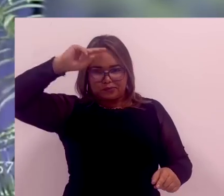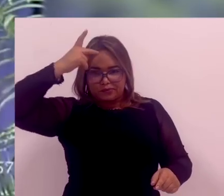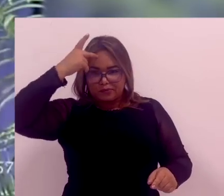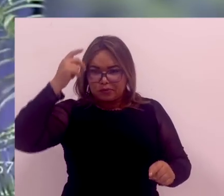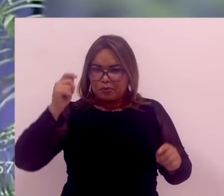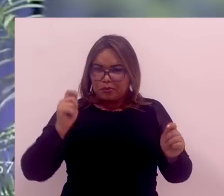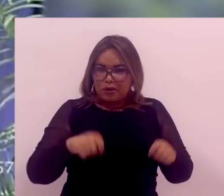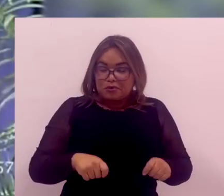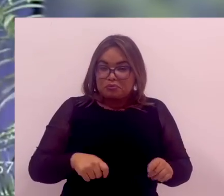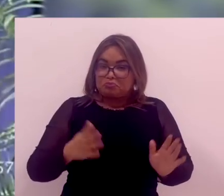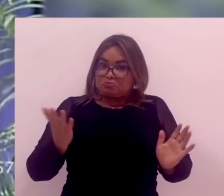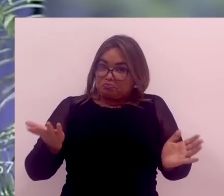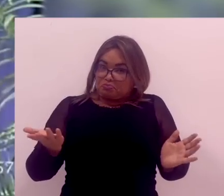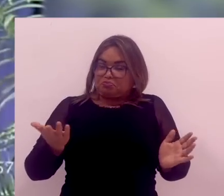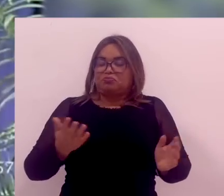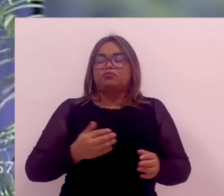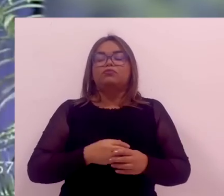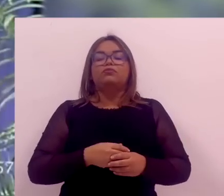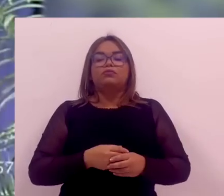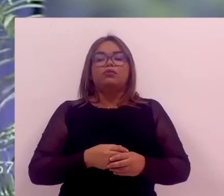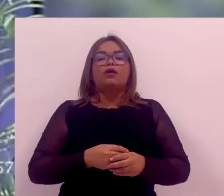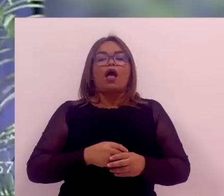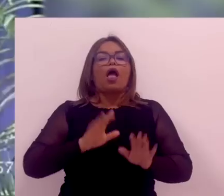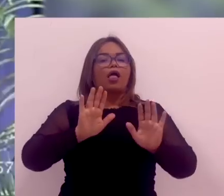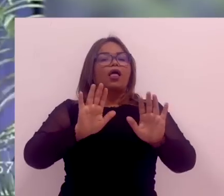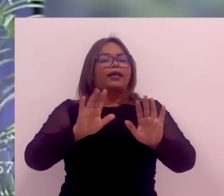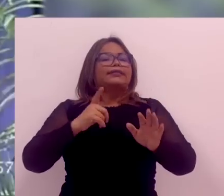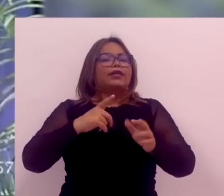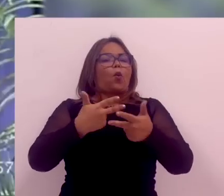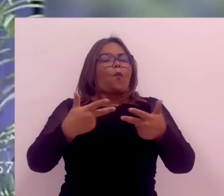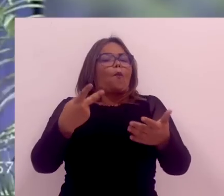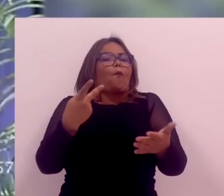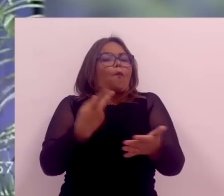Será que isso mudaria a sua opinião? De, uau, que coisas